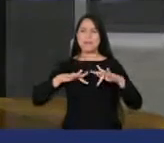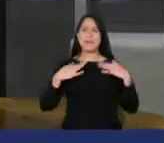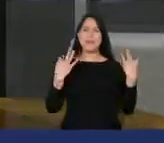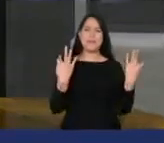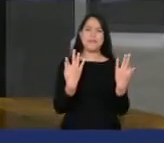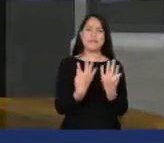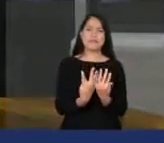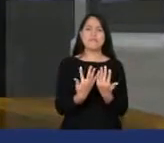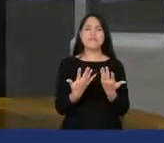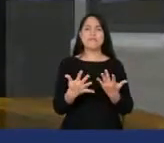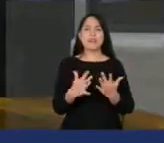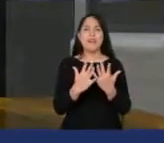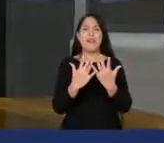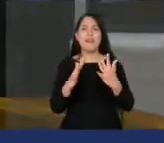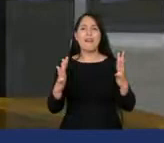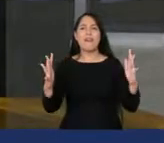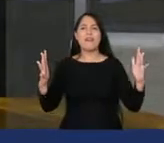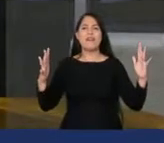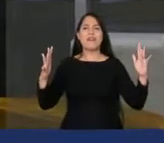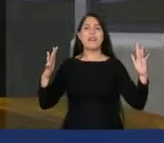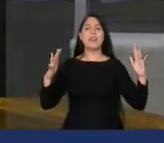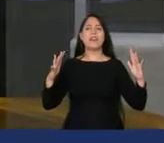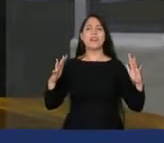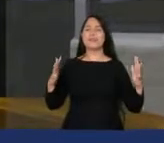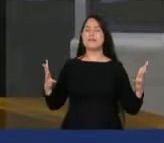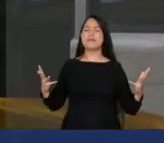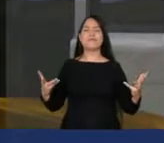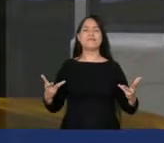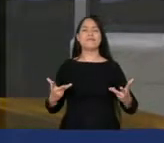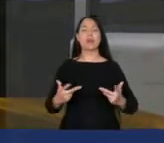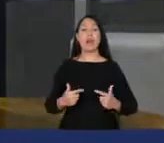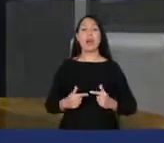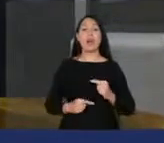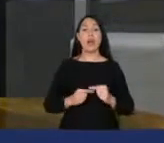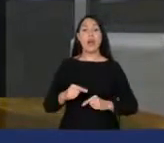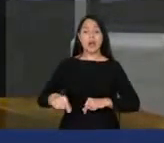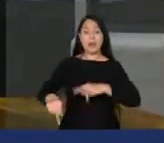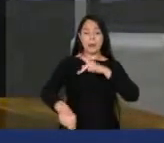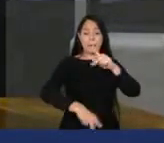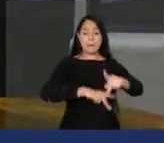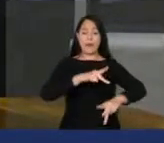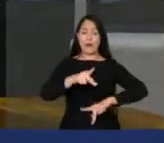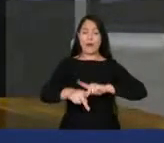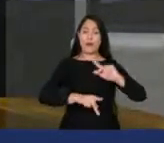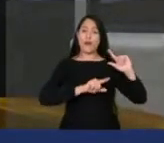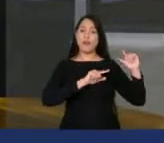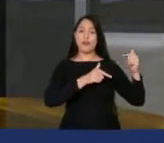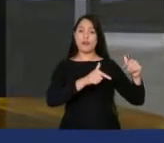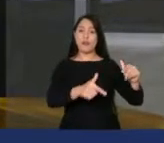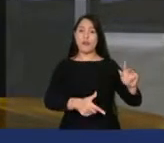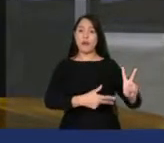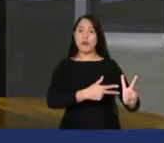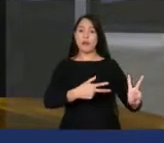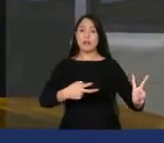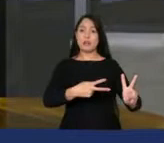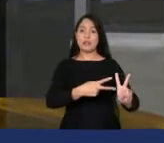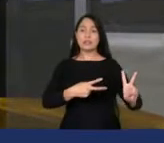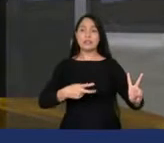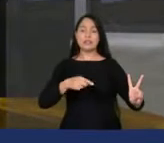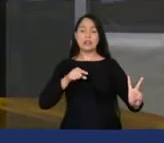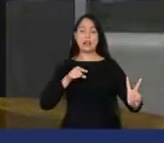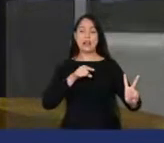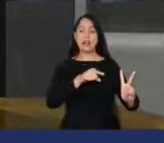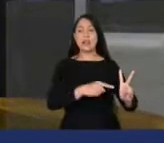vegetal, o daime, a ayahuasca. Dos nossos povos originários, os indígenas, mantém acesa a